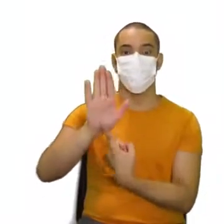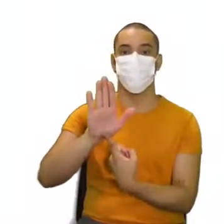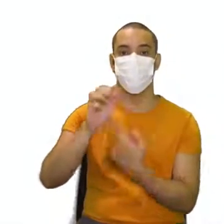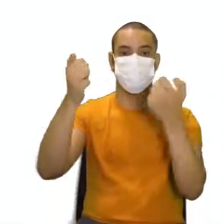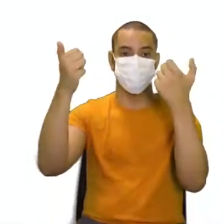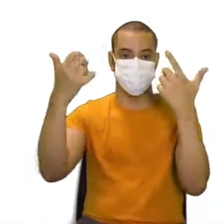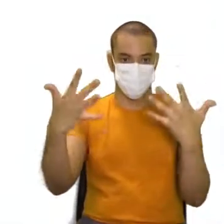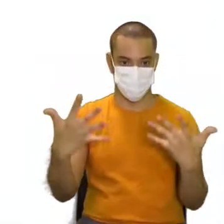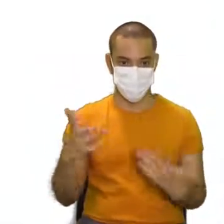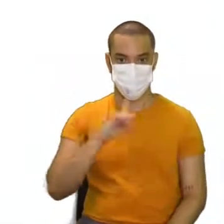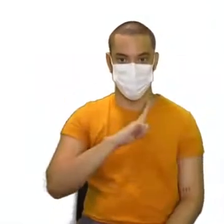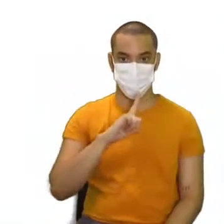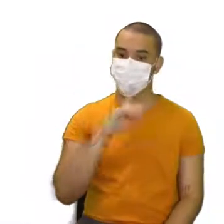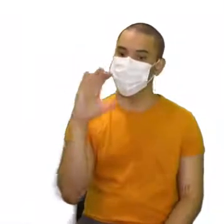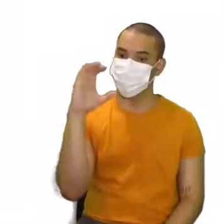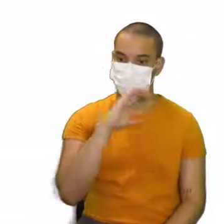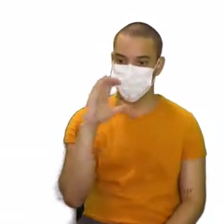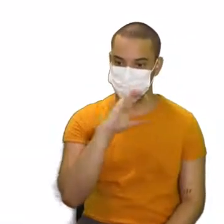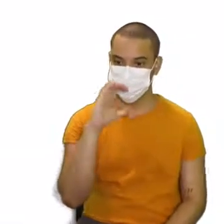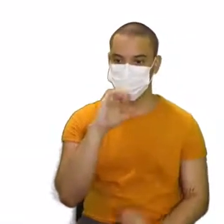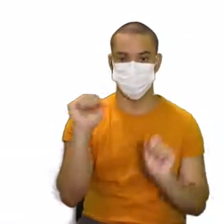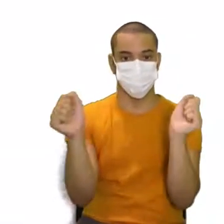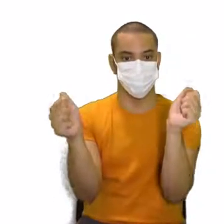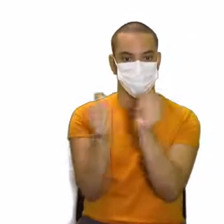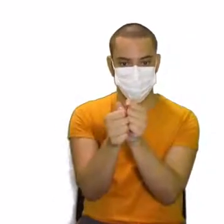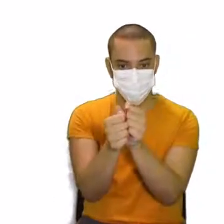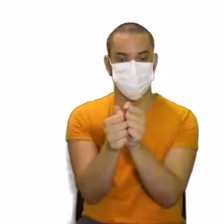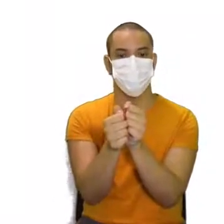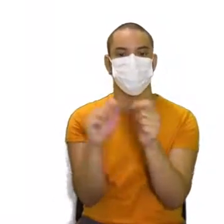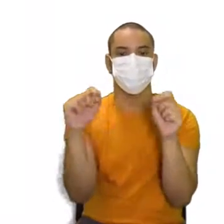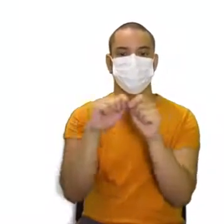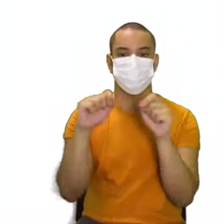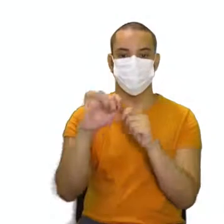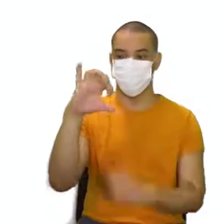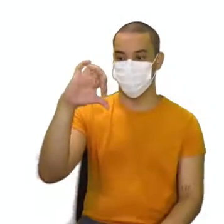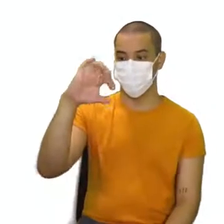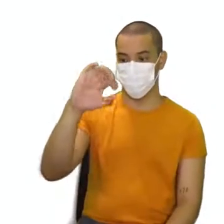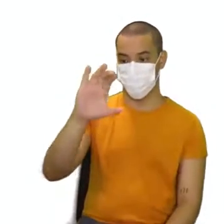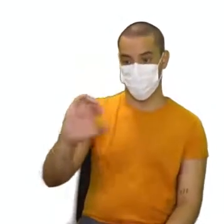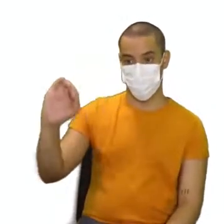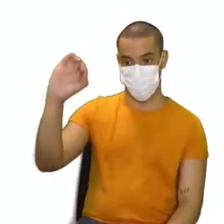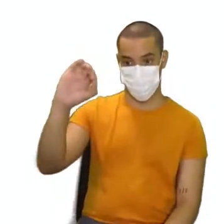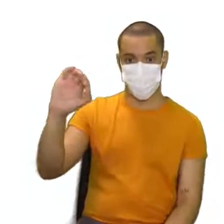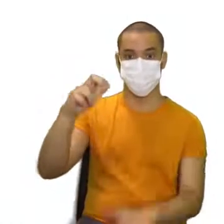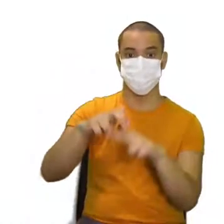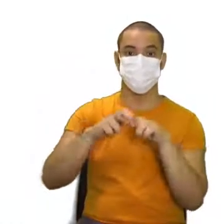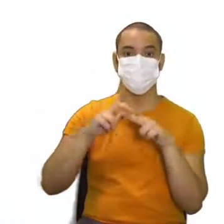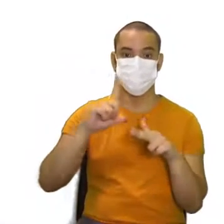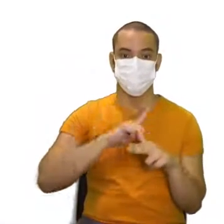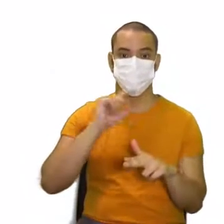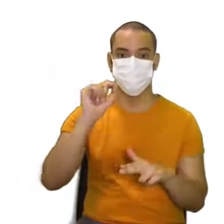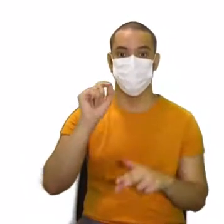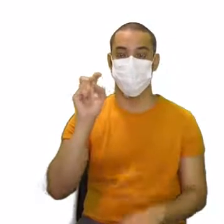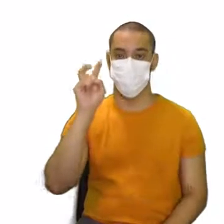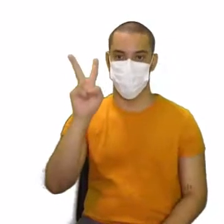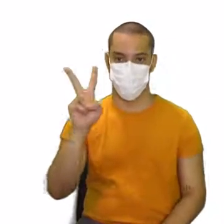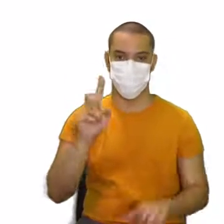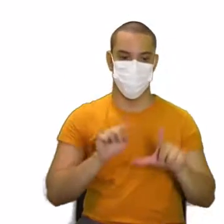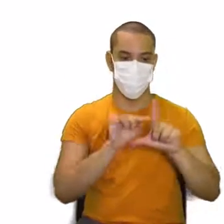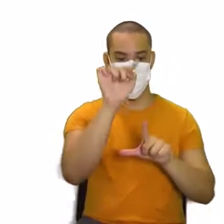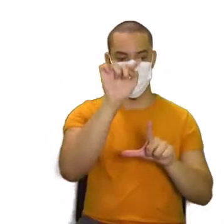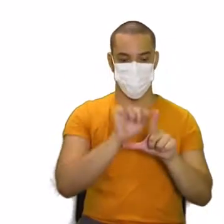falando que a velocidade perpendicular fazendo um ângulo de 90 graus por isso que tem aí duas retas